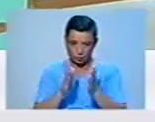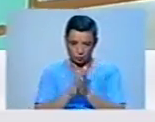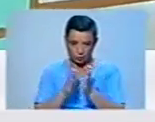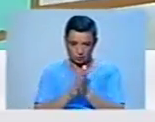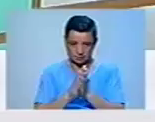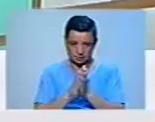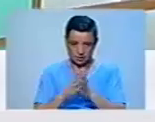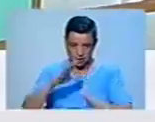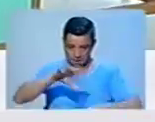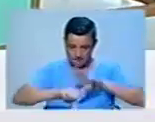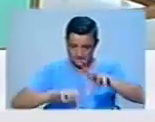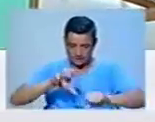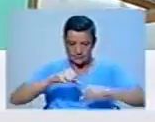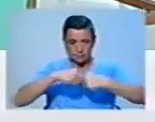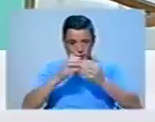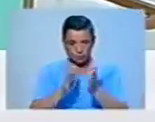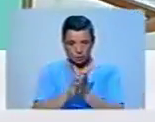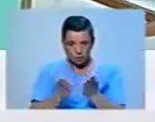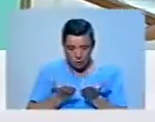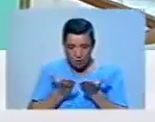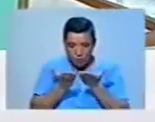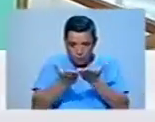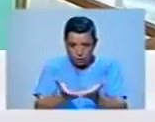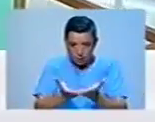com toda a massa e todo o recheio. Colocamos no forno.